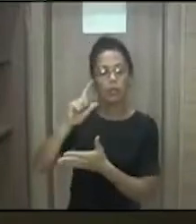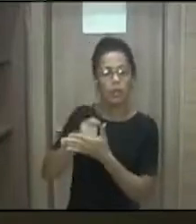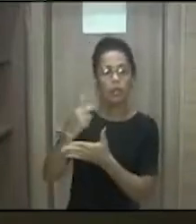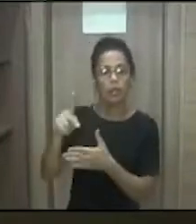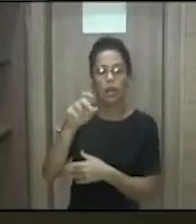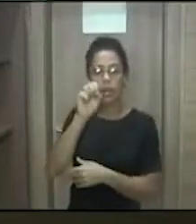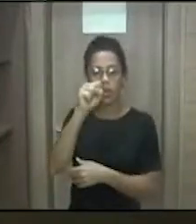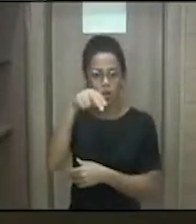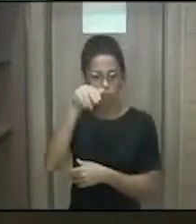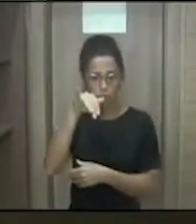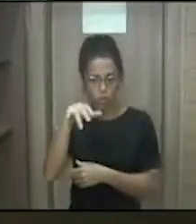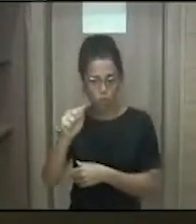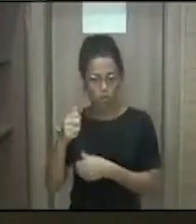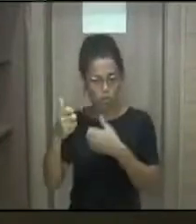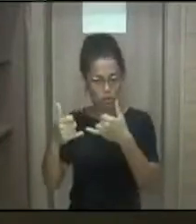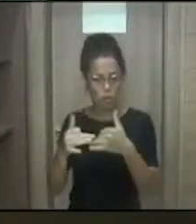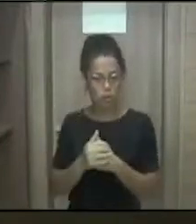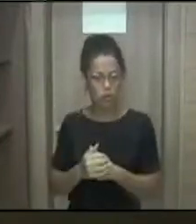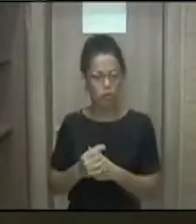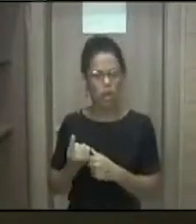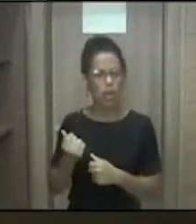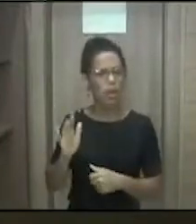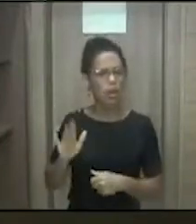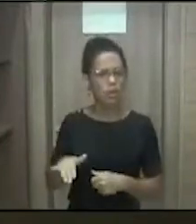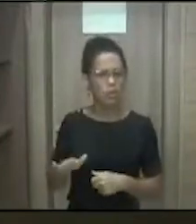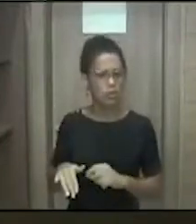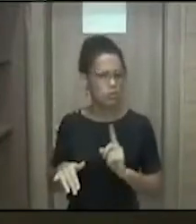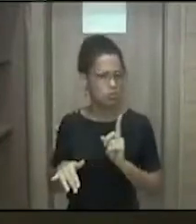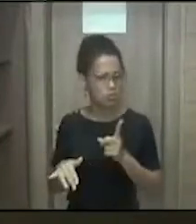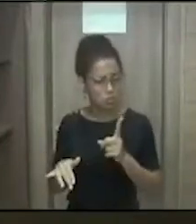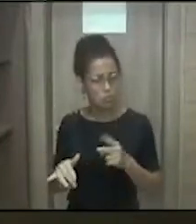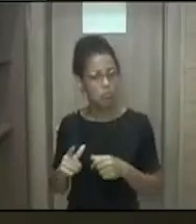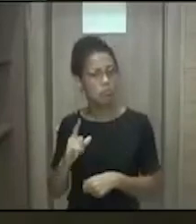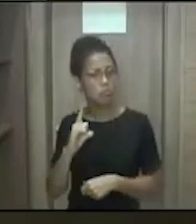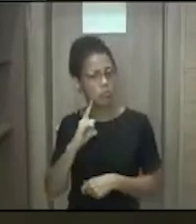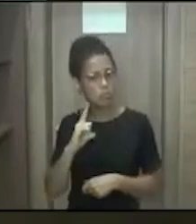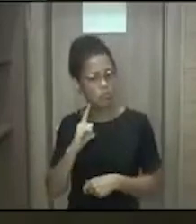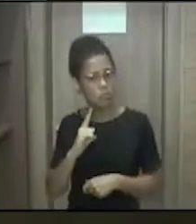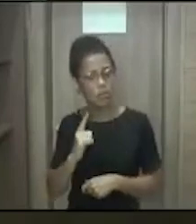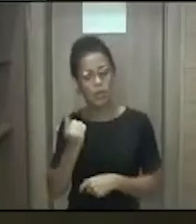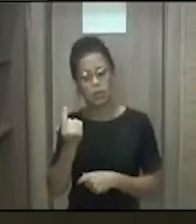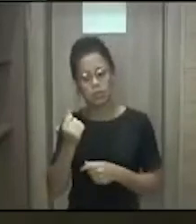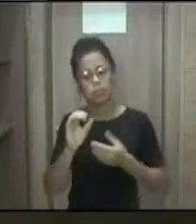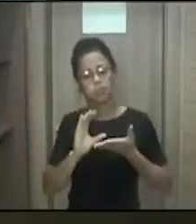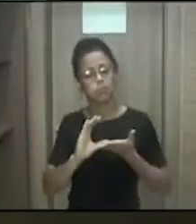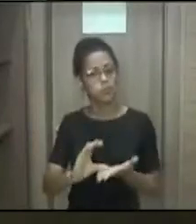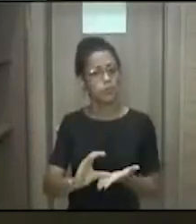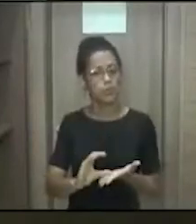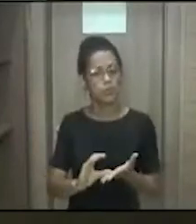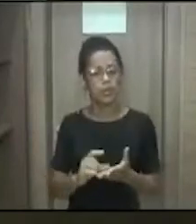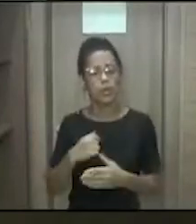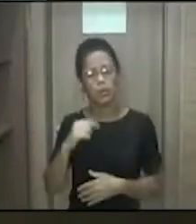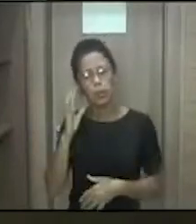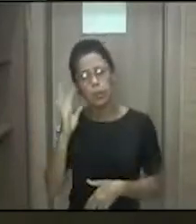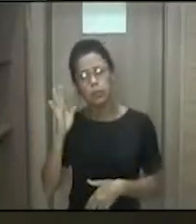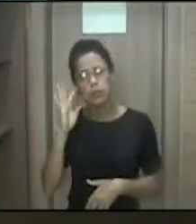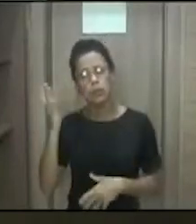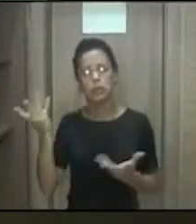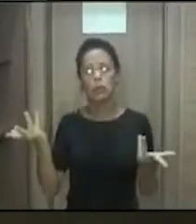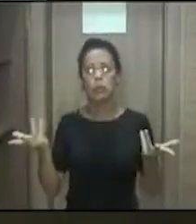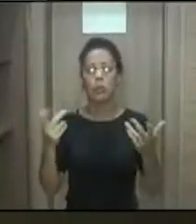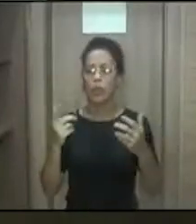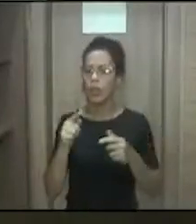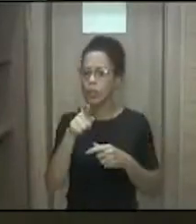próteses não são baratas, não. Assim, eu acho que estão bem remuneradas, né? E aí eu fiquei pensando, e queria que